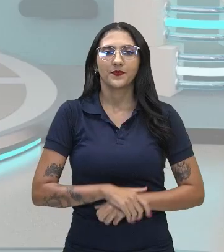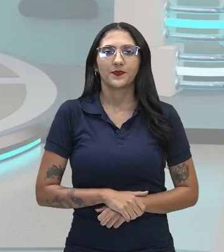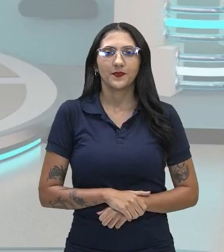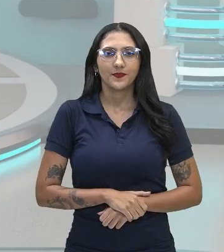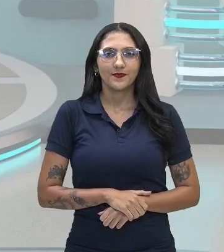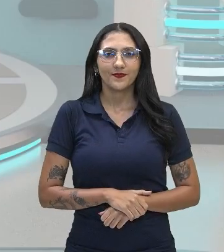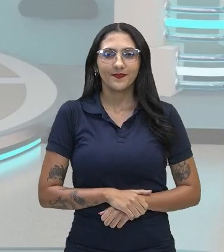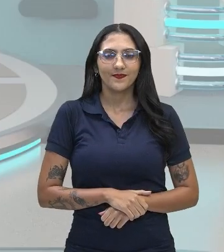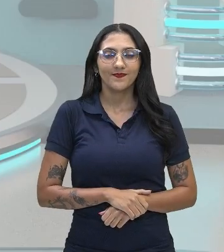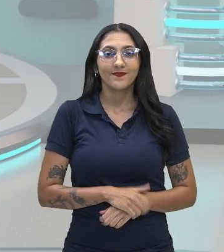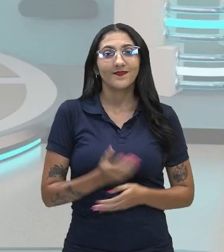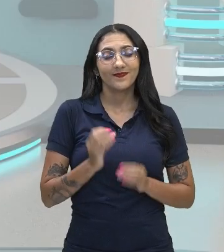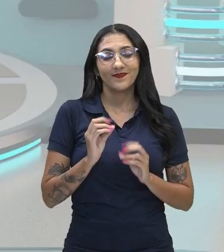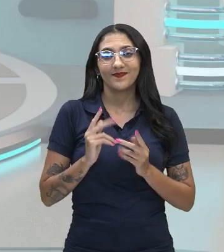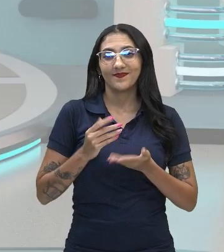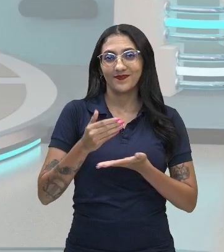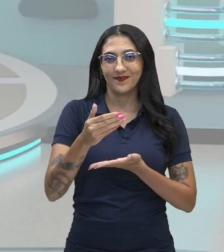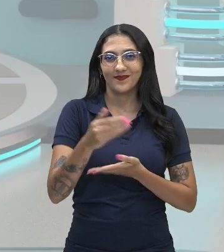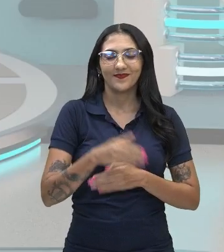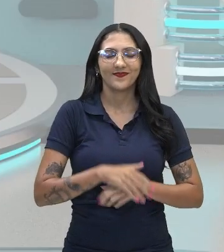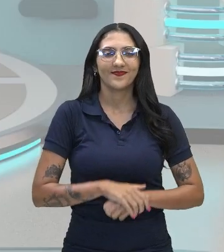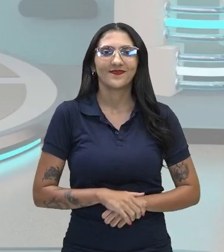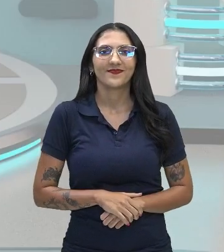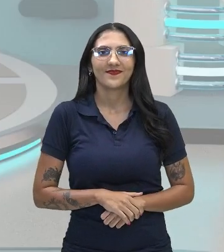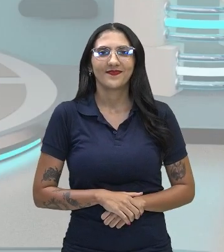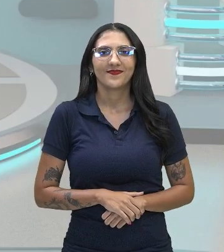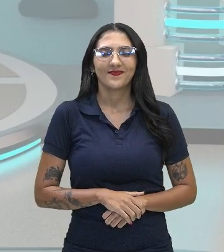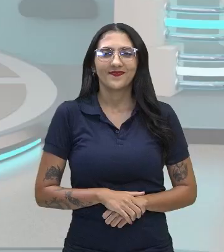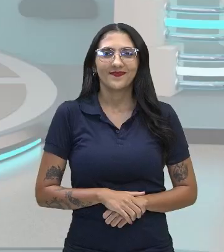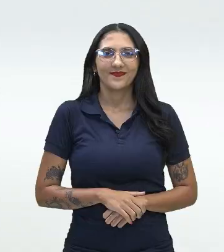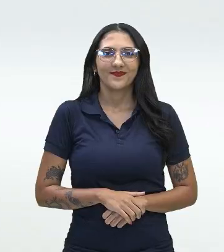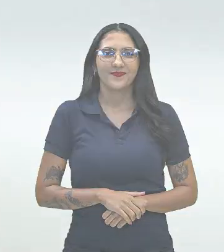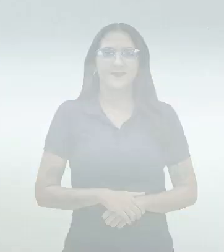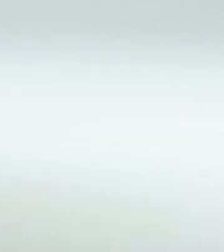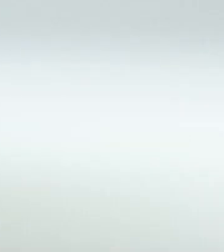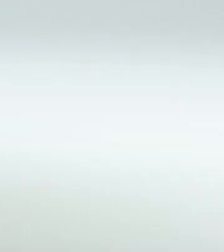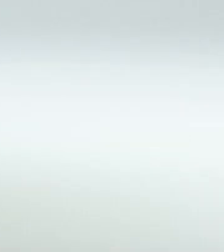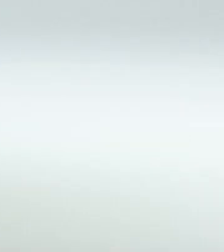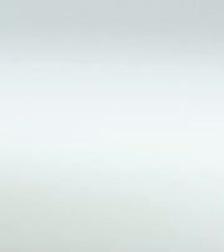leitura. So, let's learn English. Então, vamos aprender inglês? Let's go!